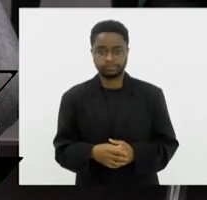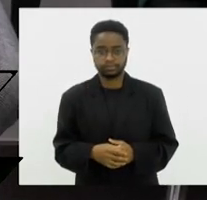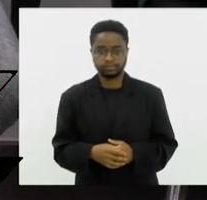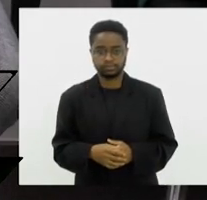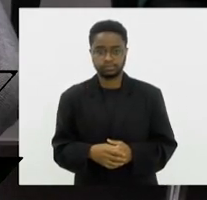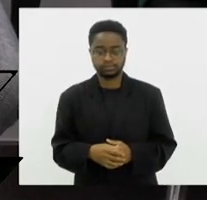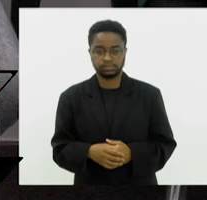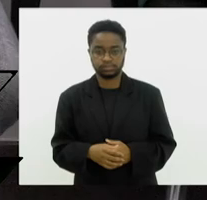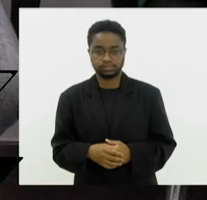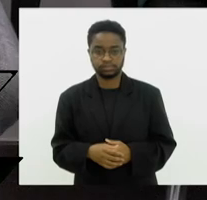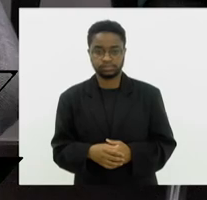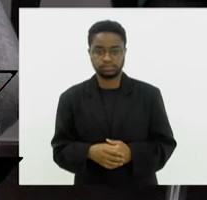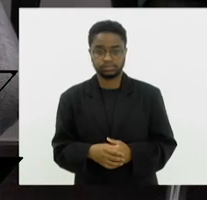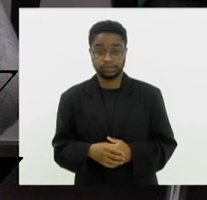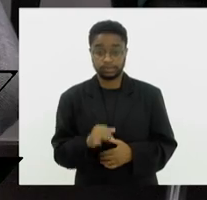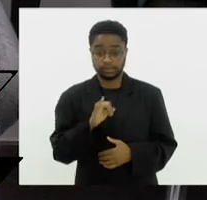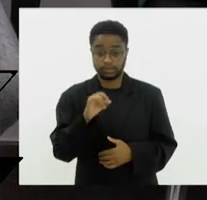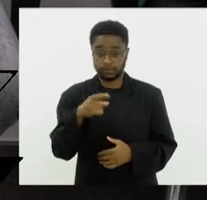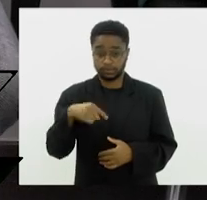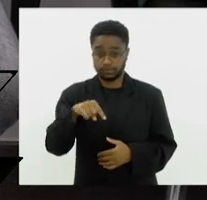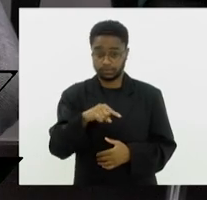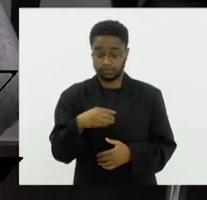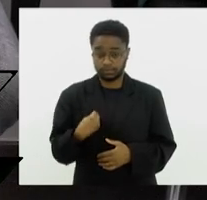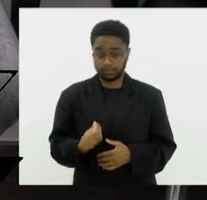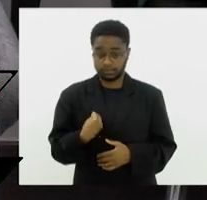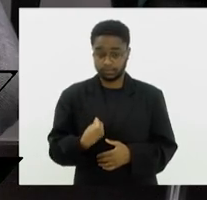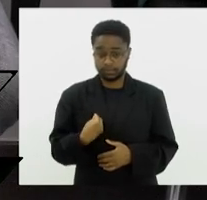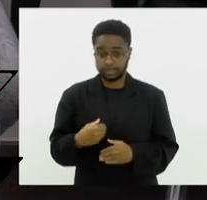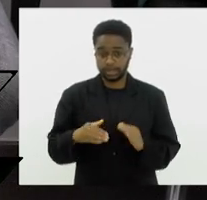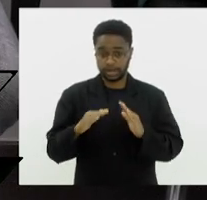se você tiver na sua casa